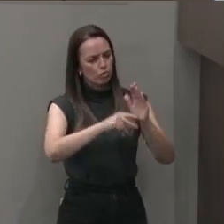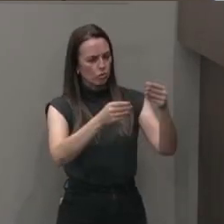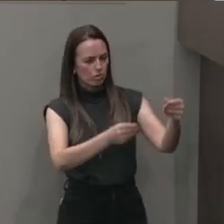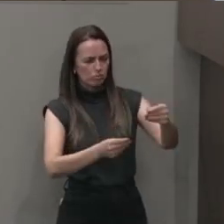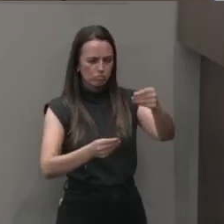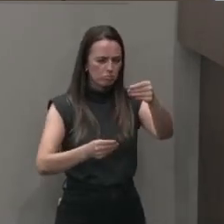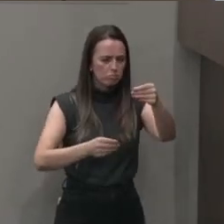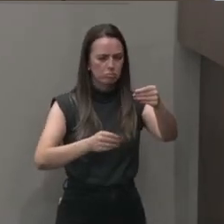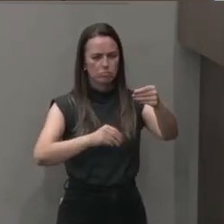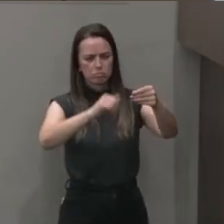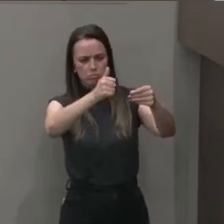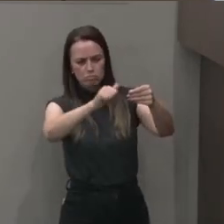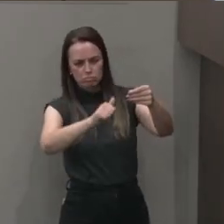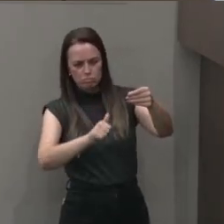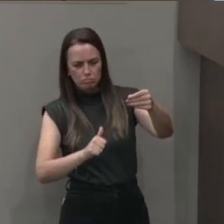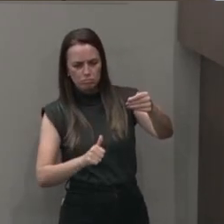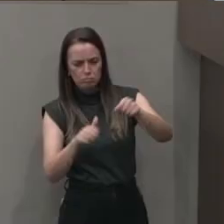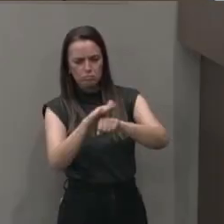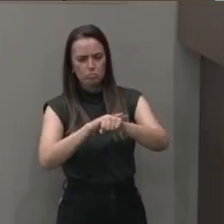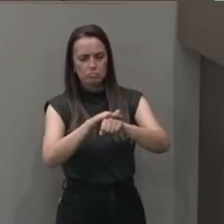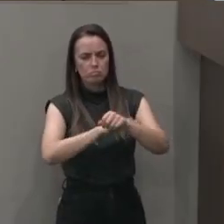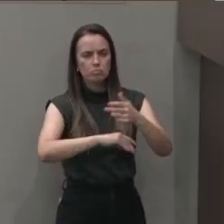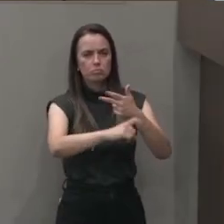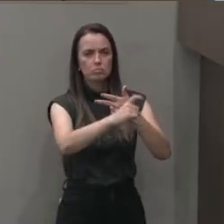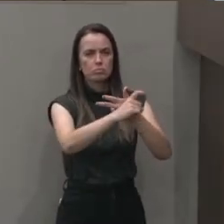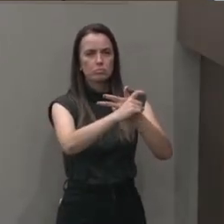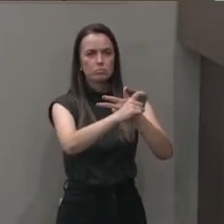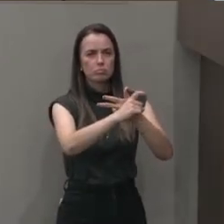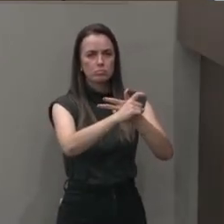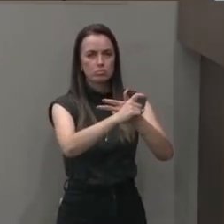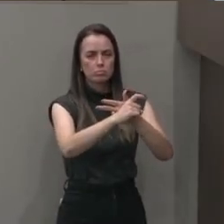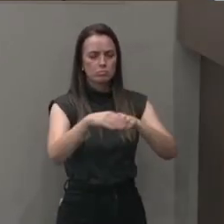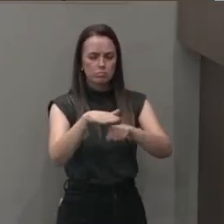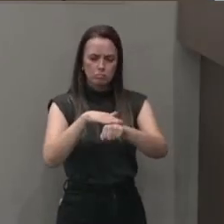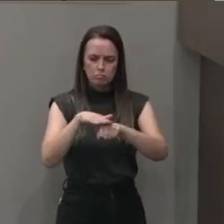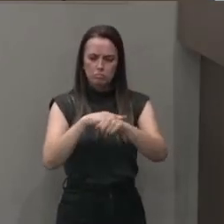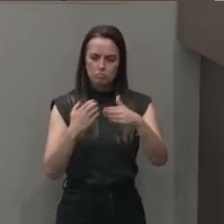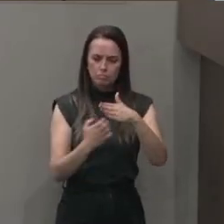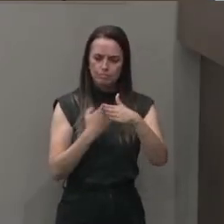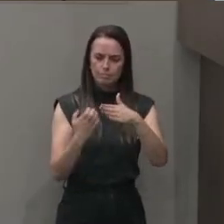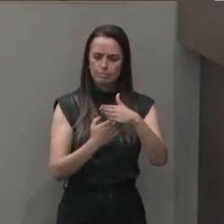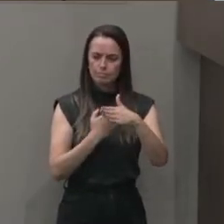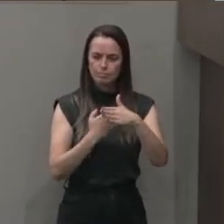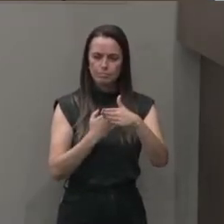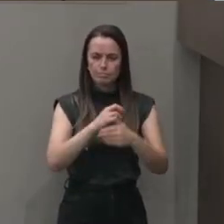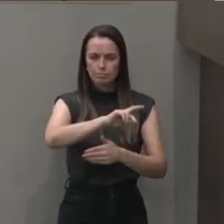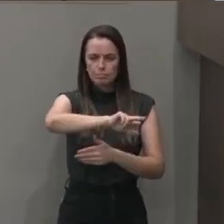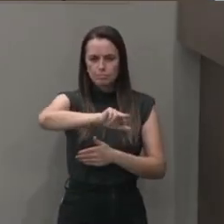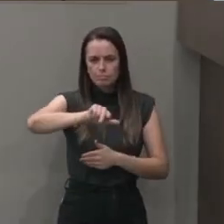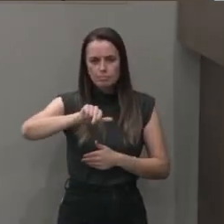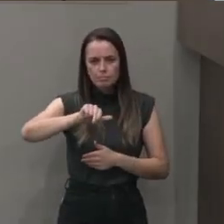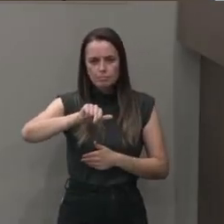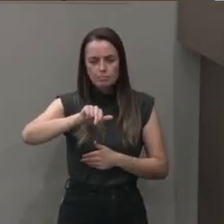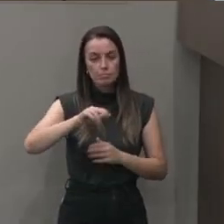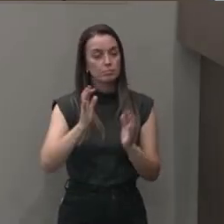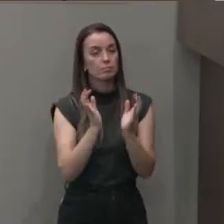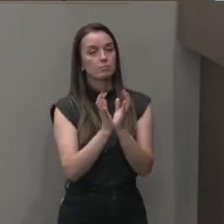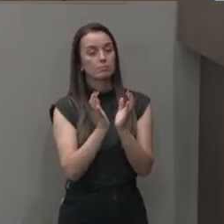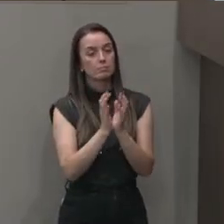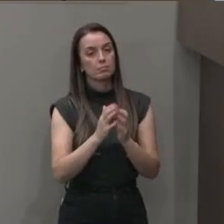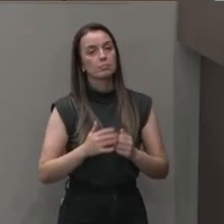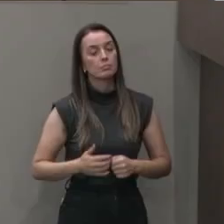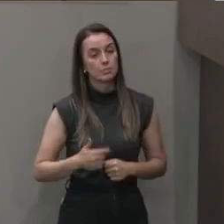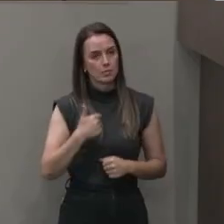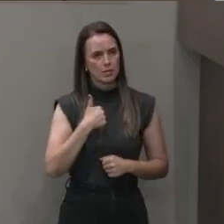conversando com o executivo, conversando com os empresários, colegas,